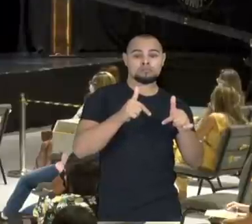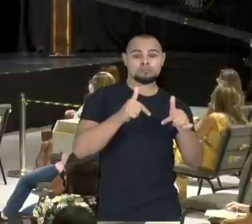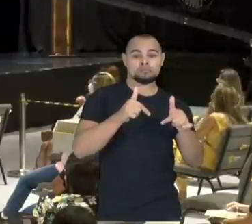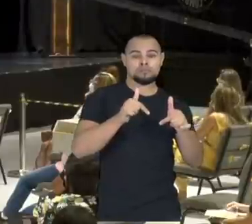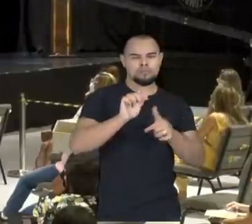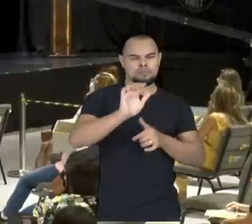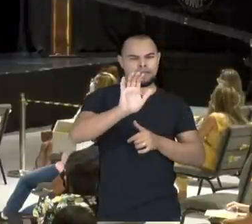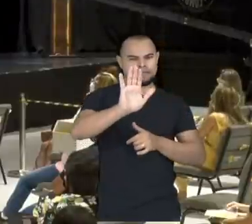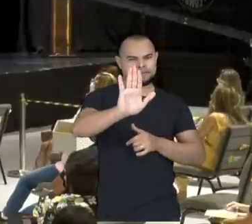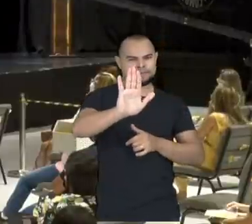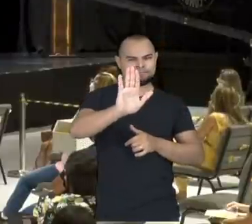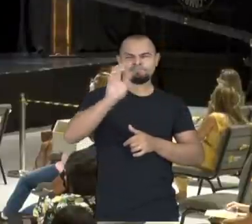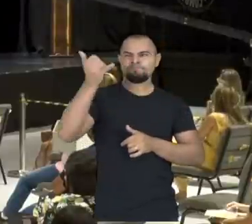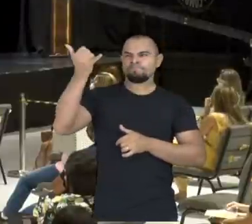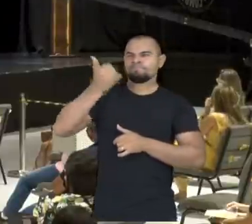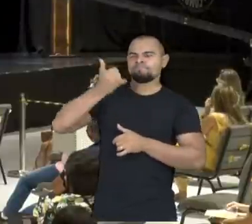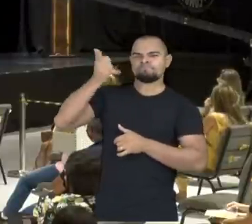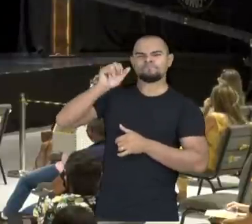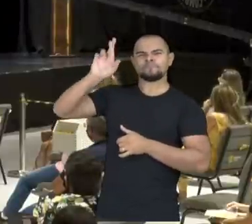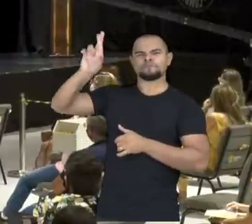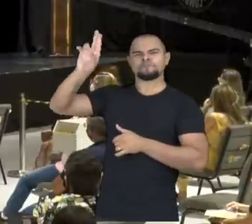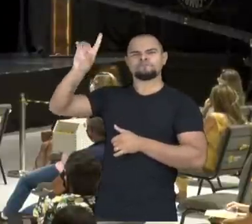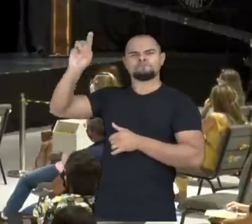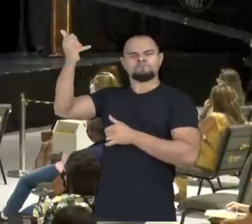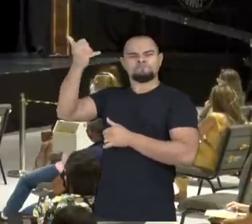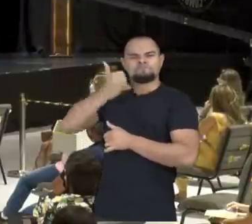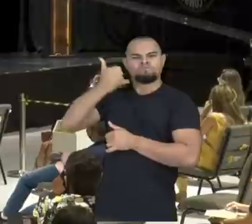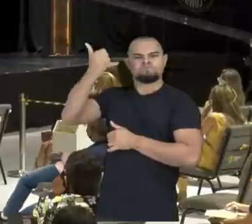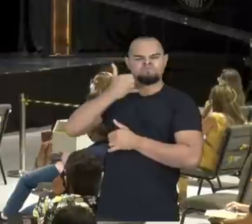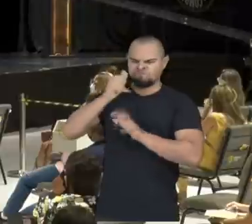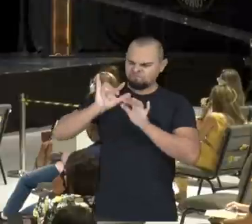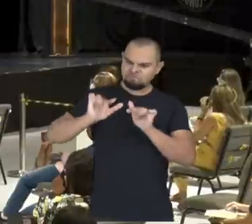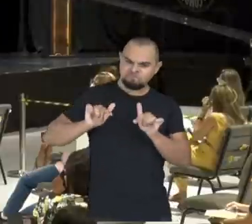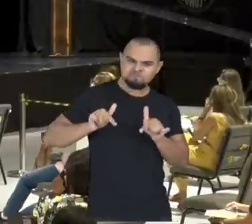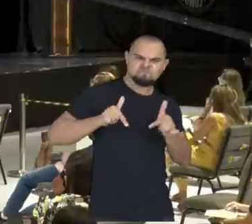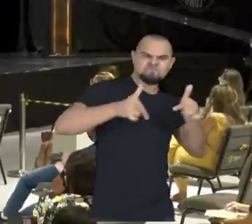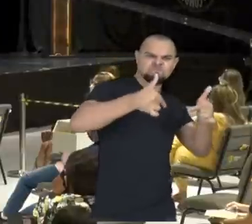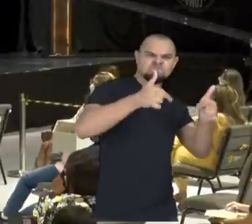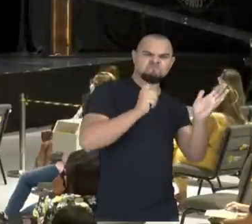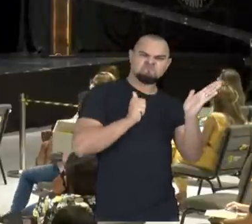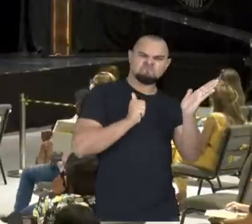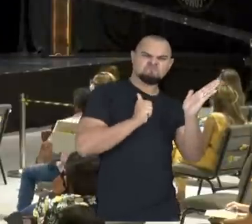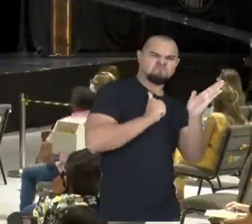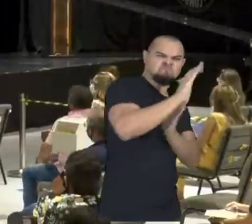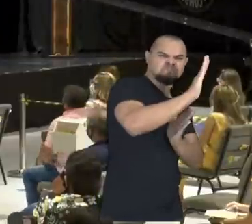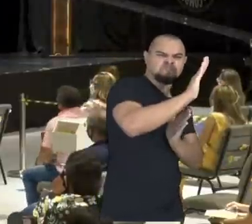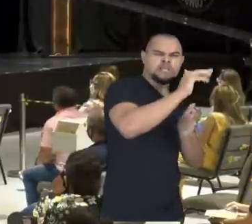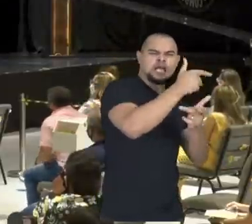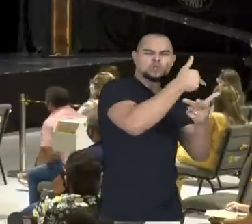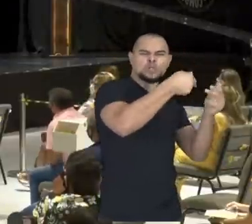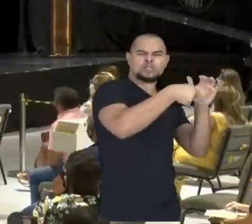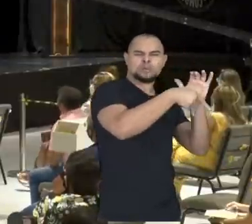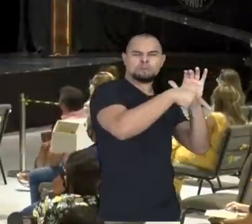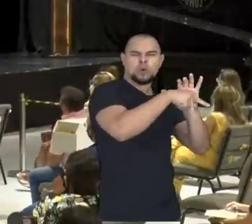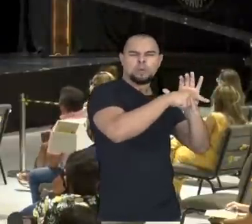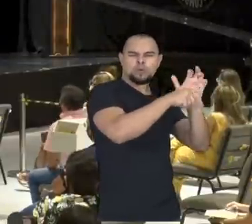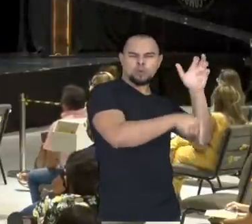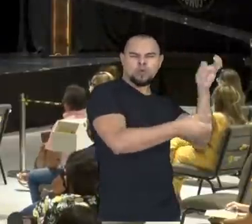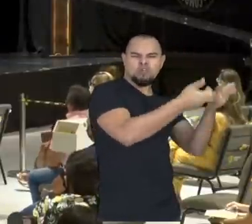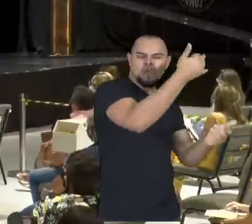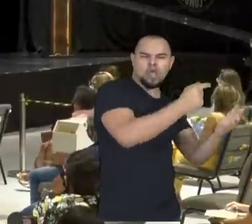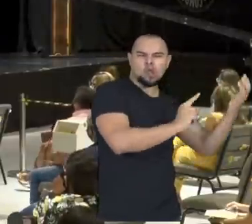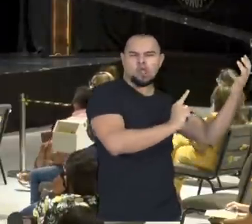Mas só quem ouviu a voz do céu é que pode destruir o inferno, seus